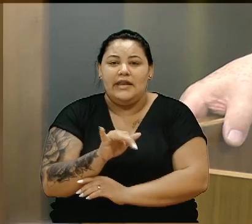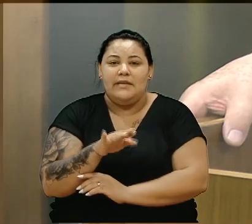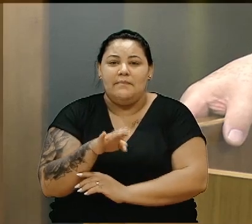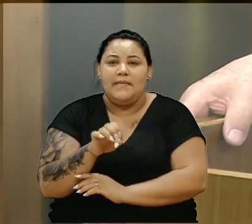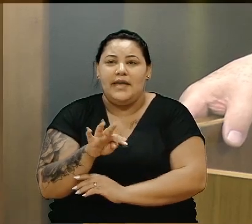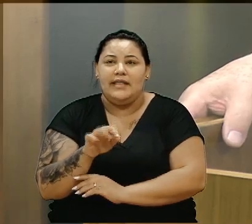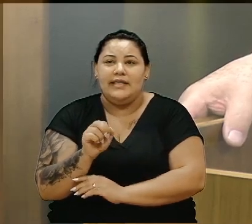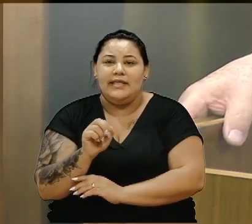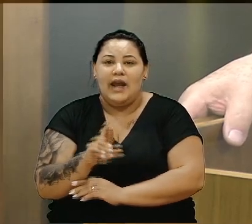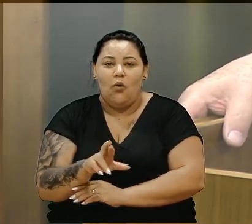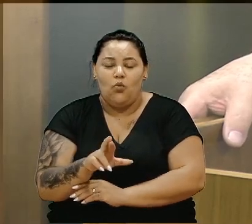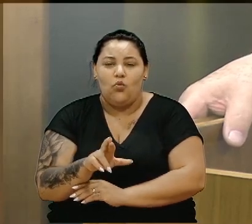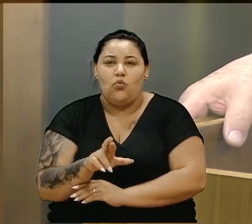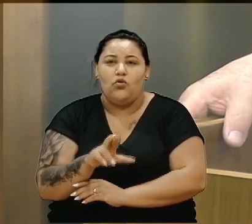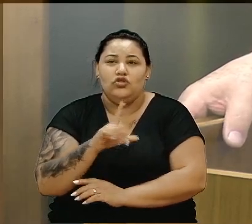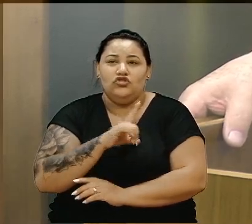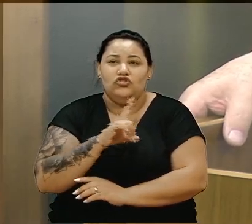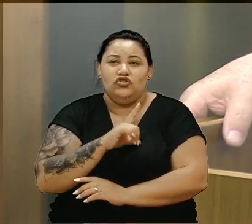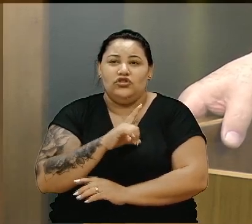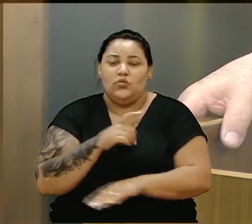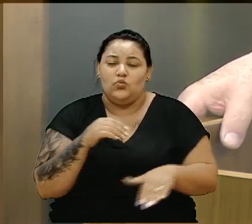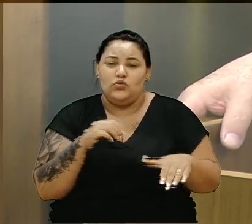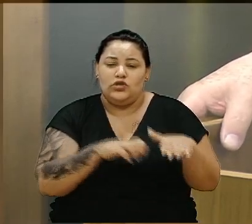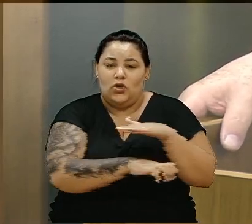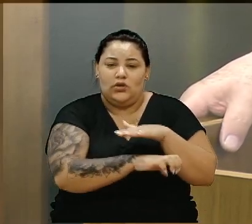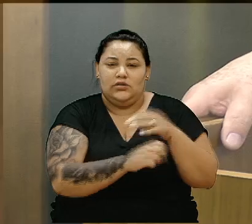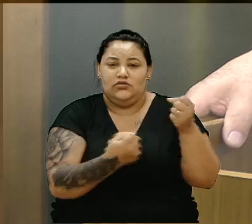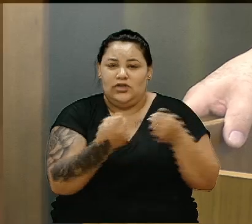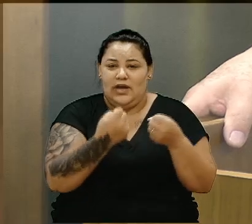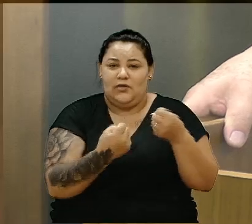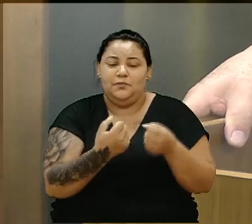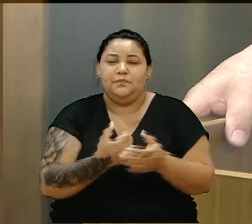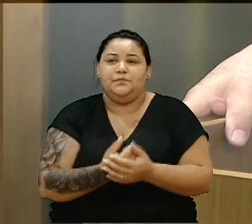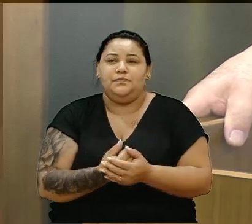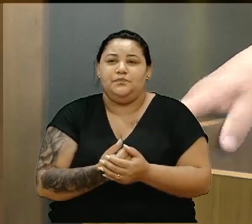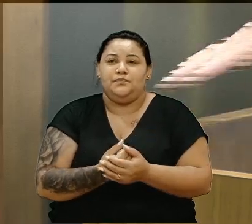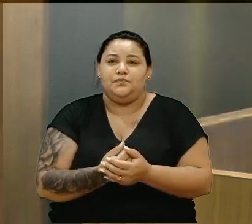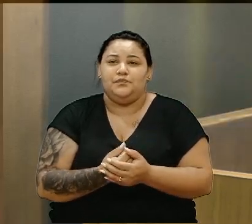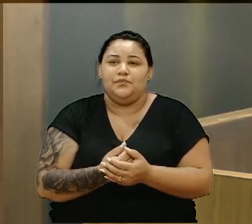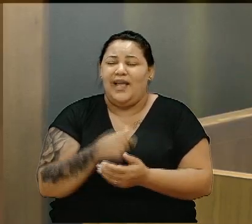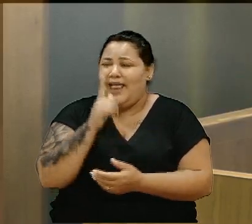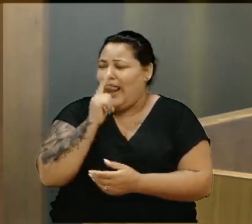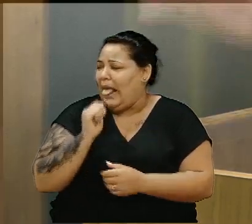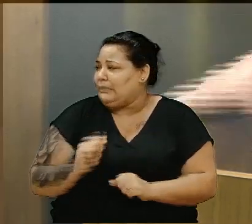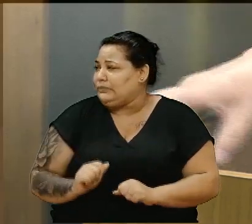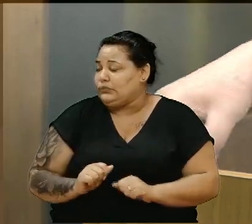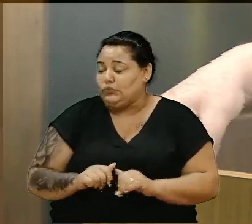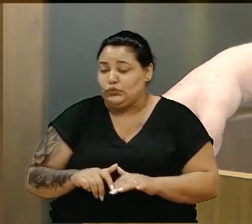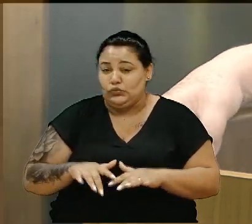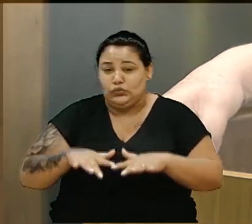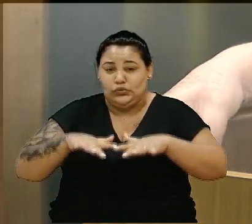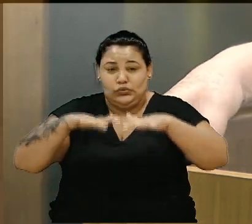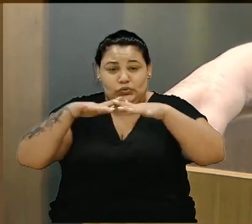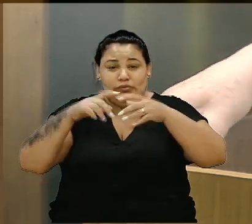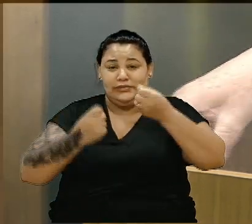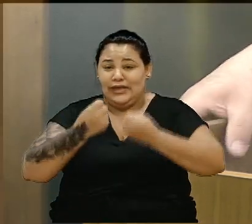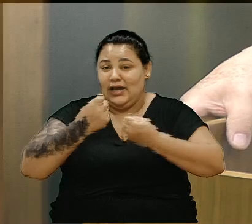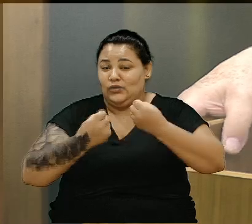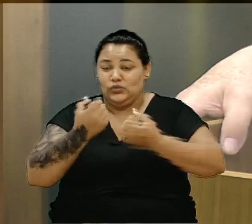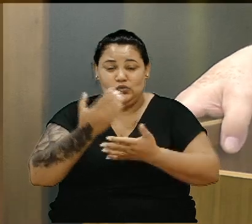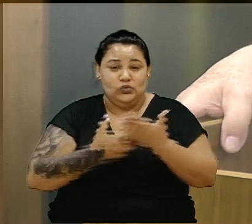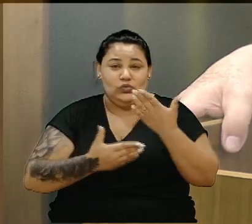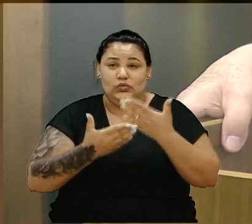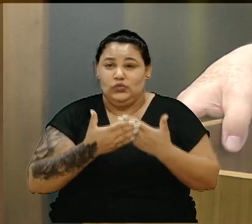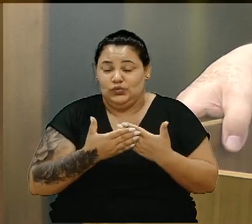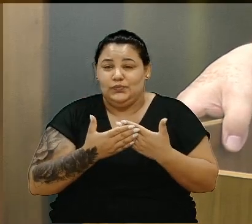depósito de automóveis de uma empresa que alagou lá, alagou tudo, aqueles automóveis todos, né, numa